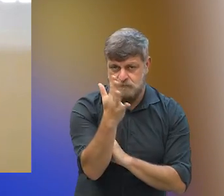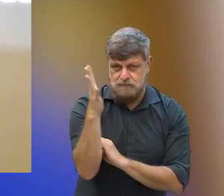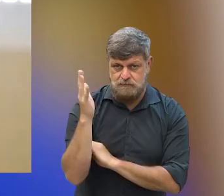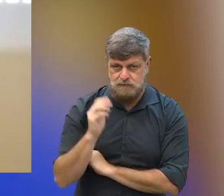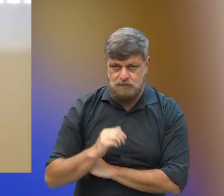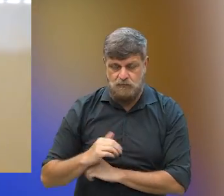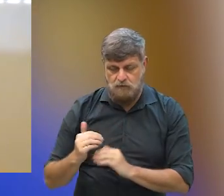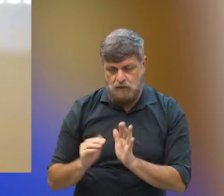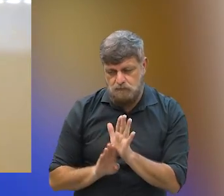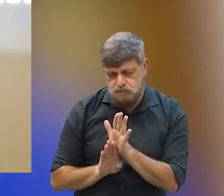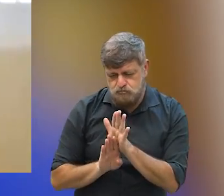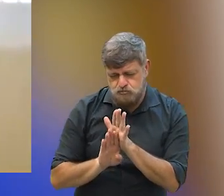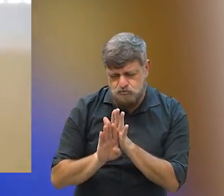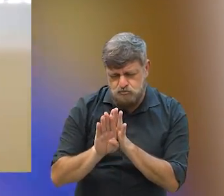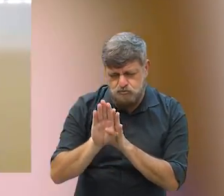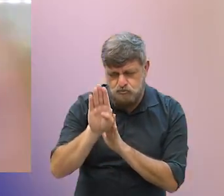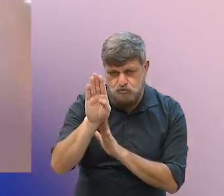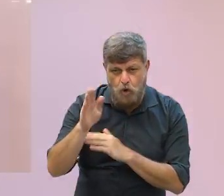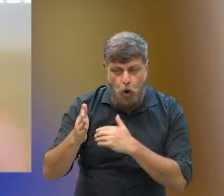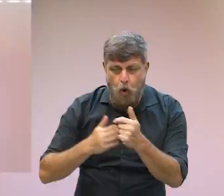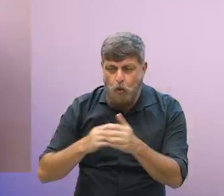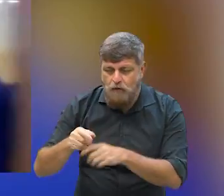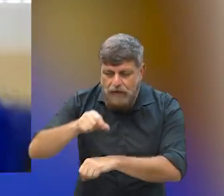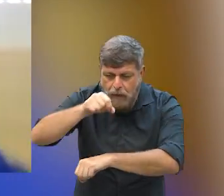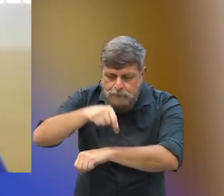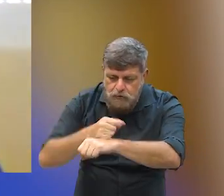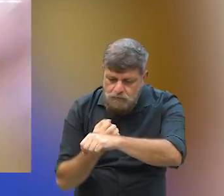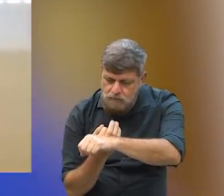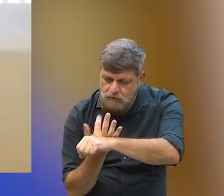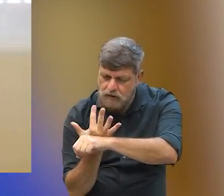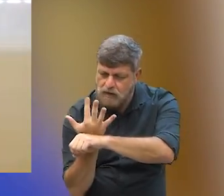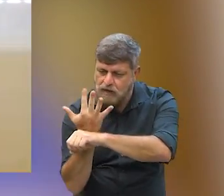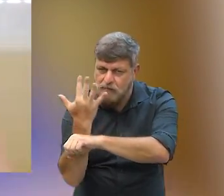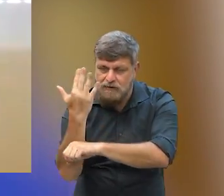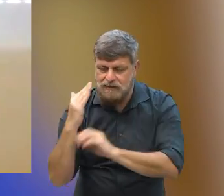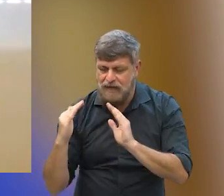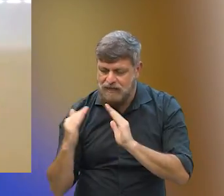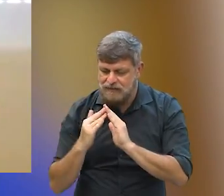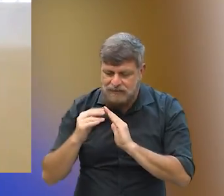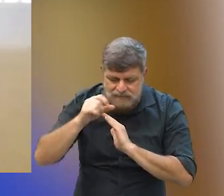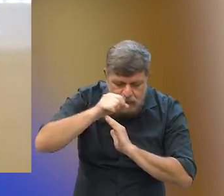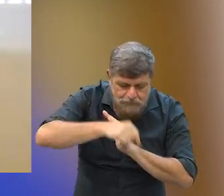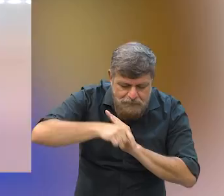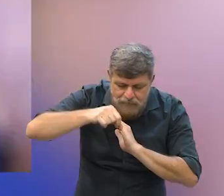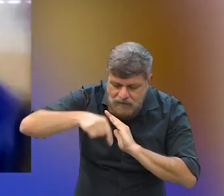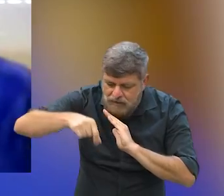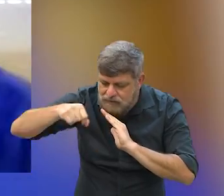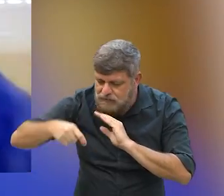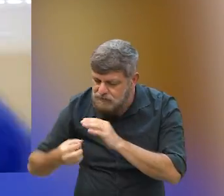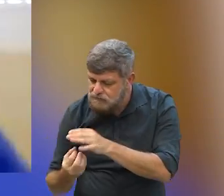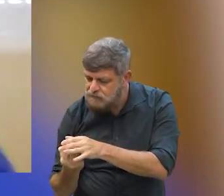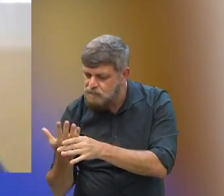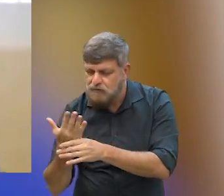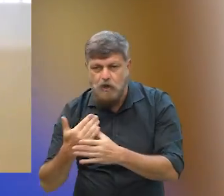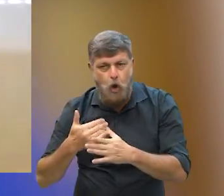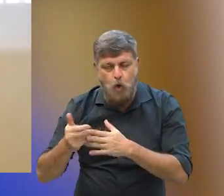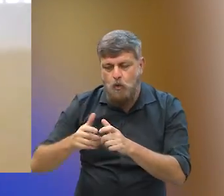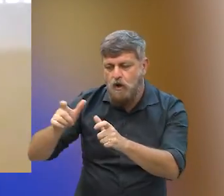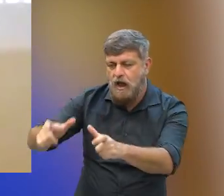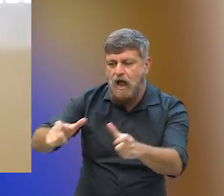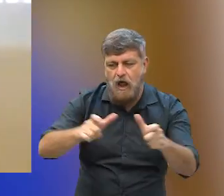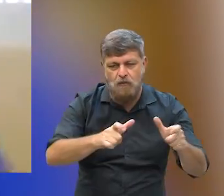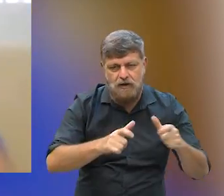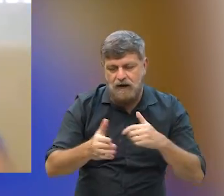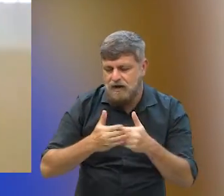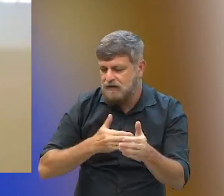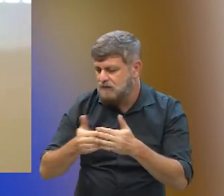toda ajuda, qualquer mudinha que o cidadão plantar no seu jardim, na cidade ou lá no campo, isso não